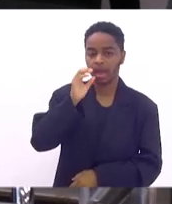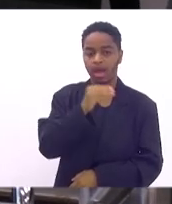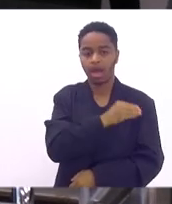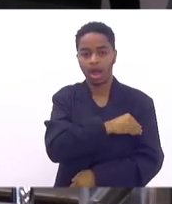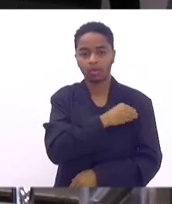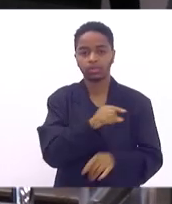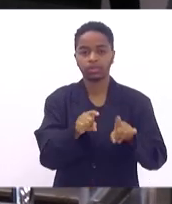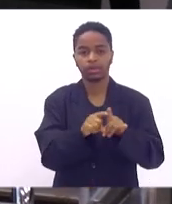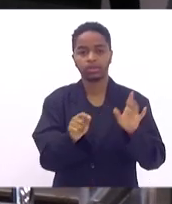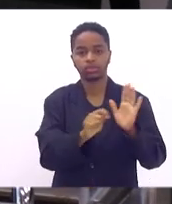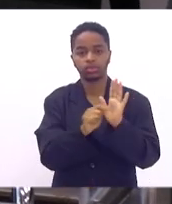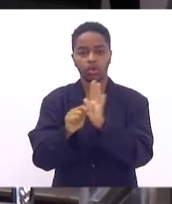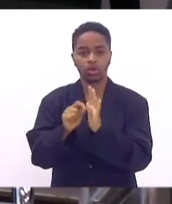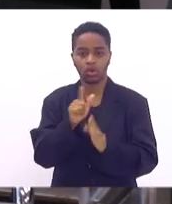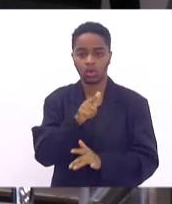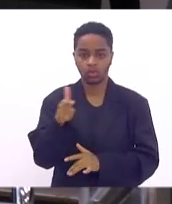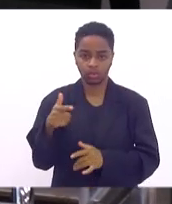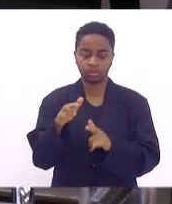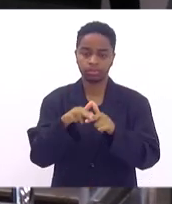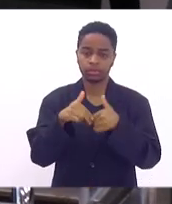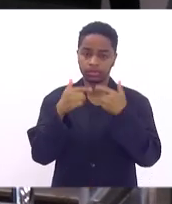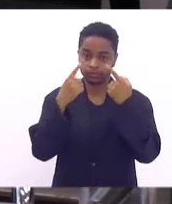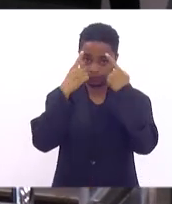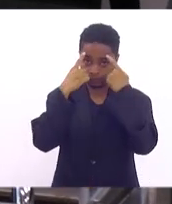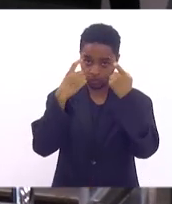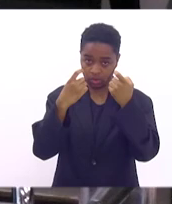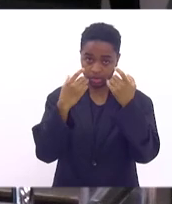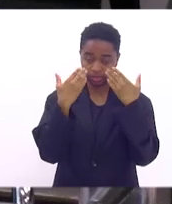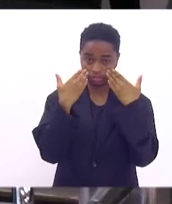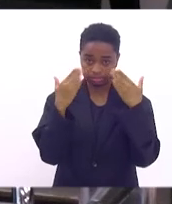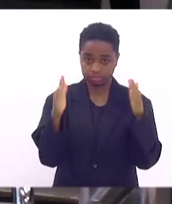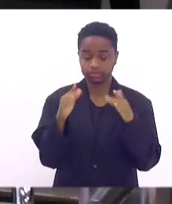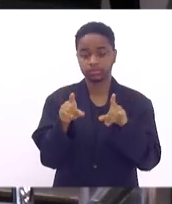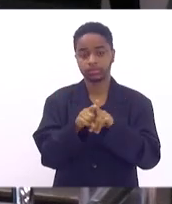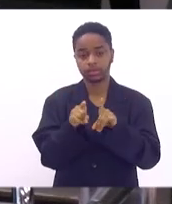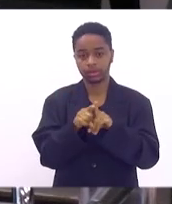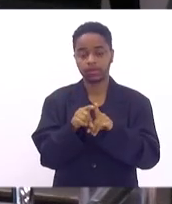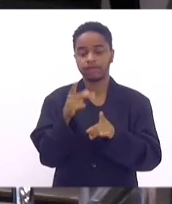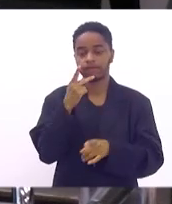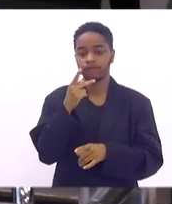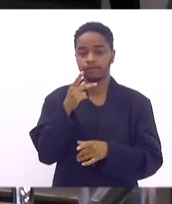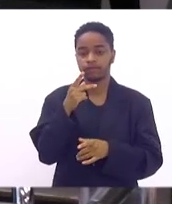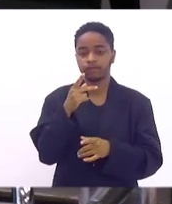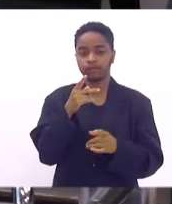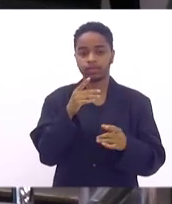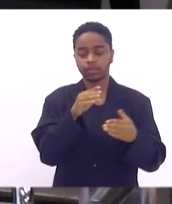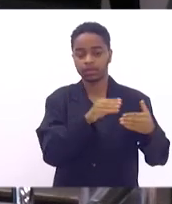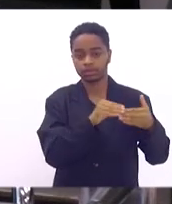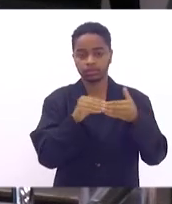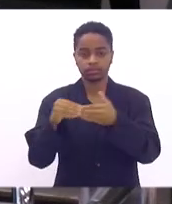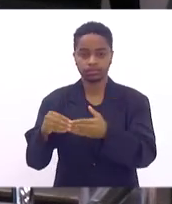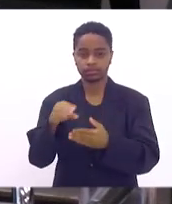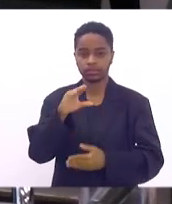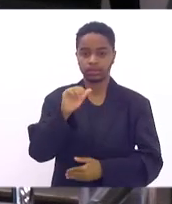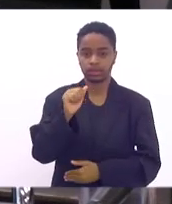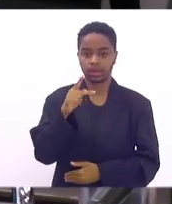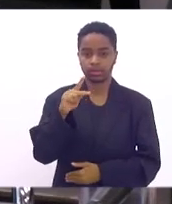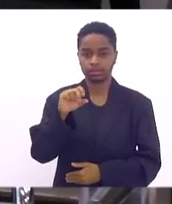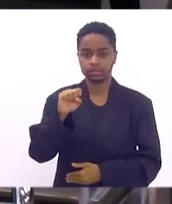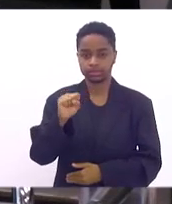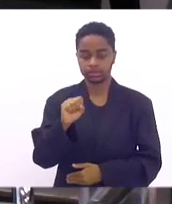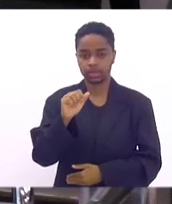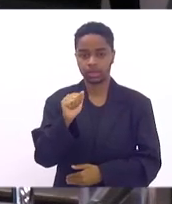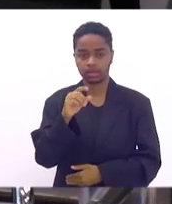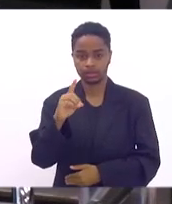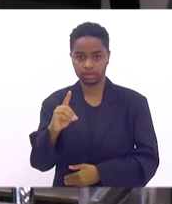como consequência também da exposição à violência. A gente comunica o CAPS-AD. Isso pensando, né, numa cidade